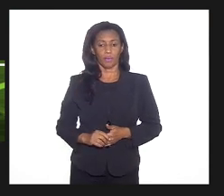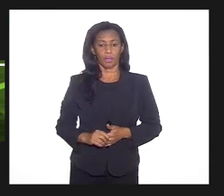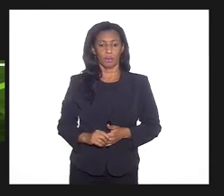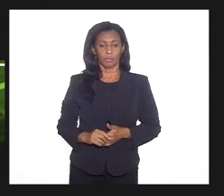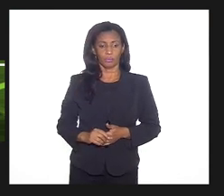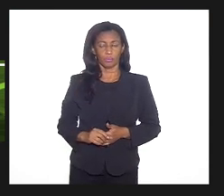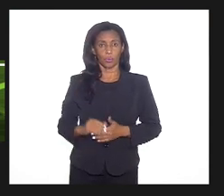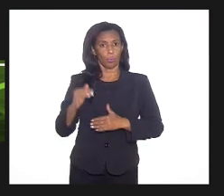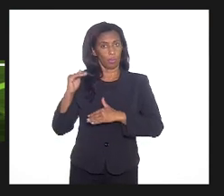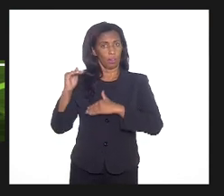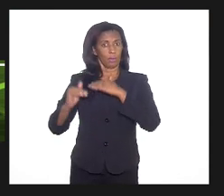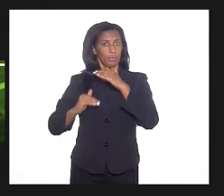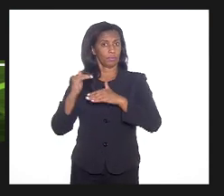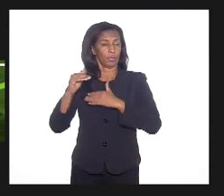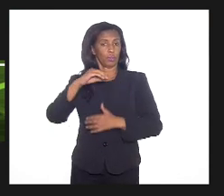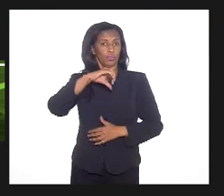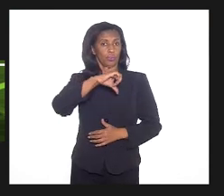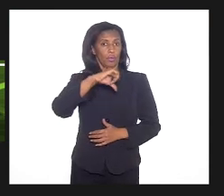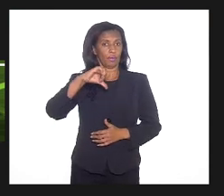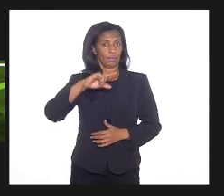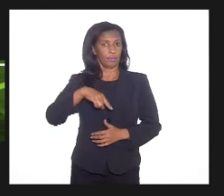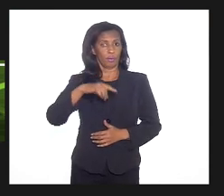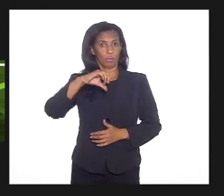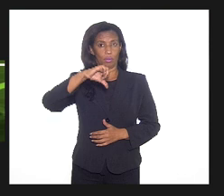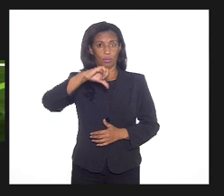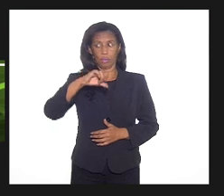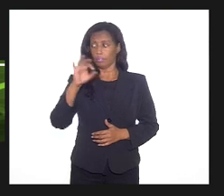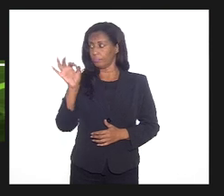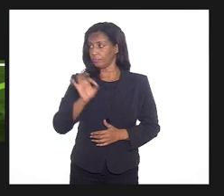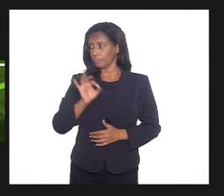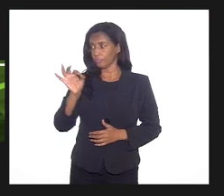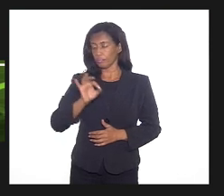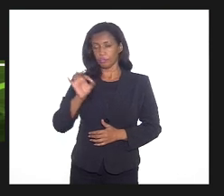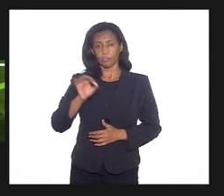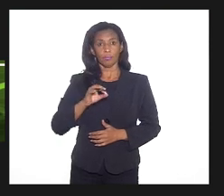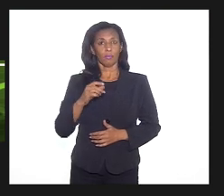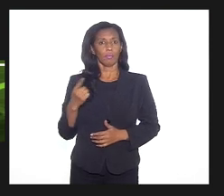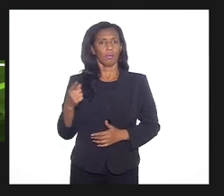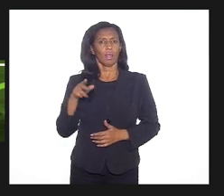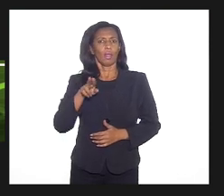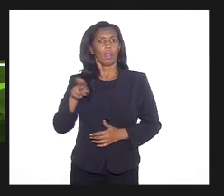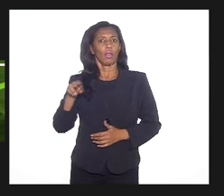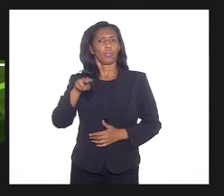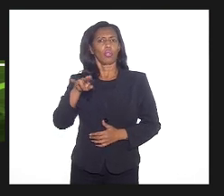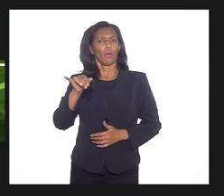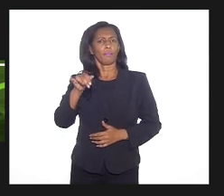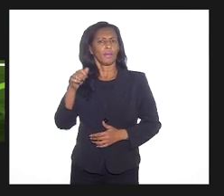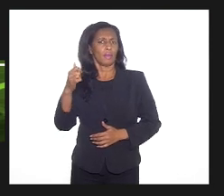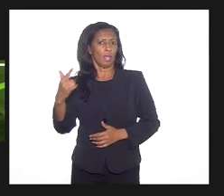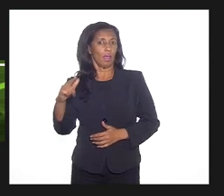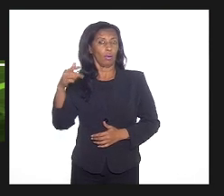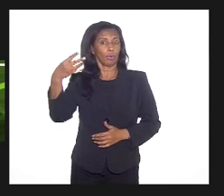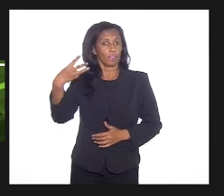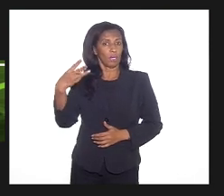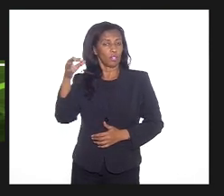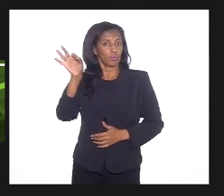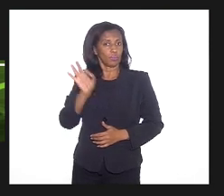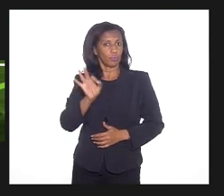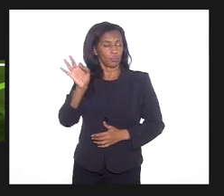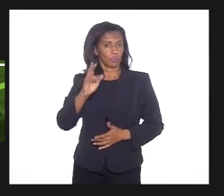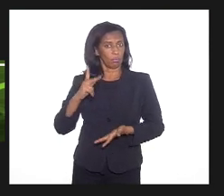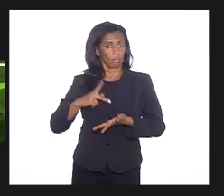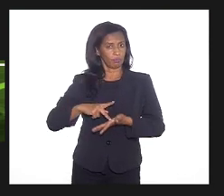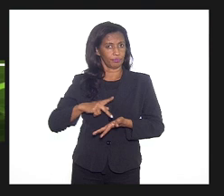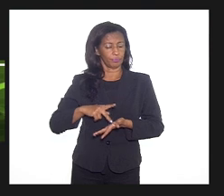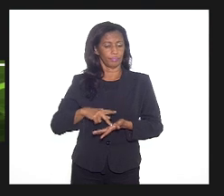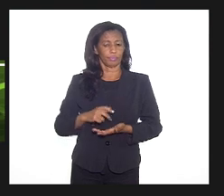uma evolução de 9,9% do ponto de vista nominal e 3% real.